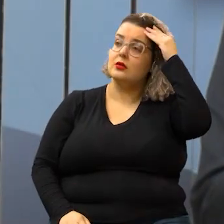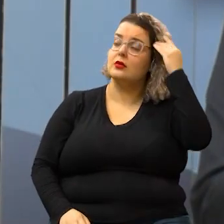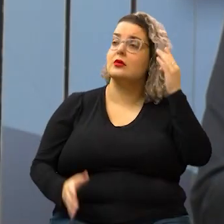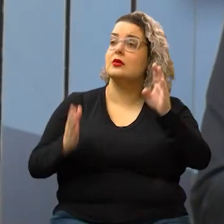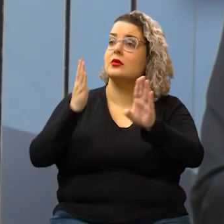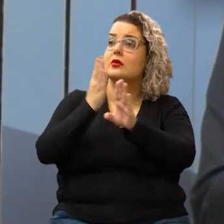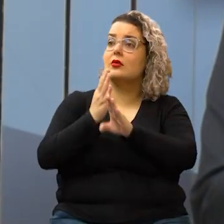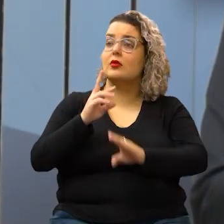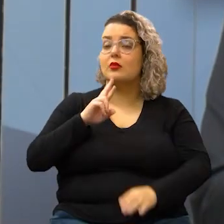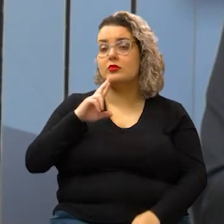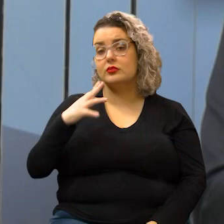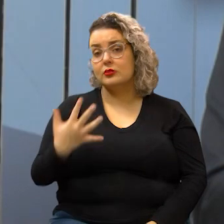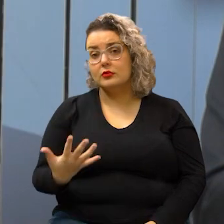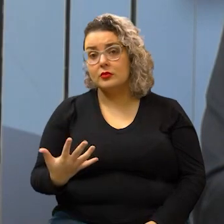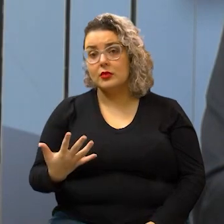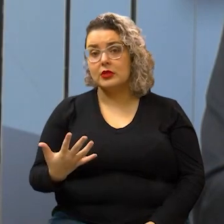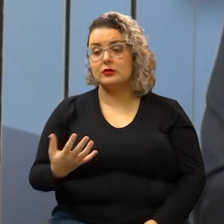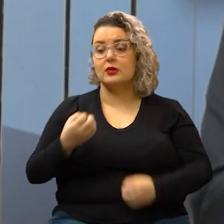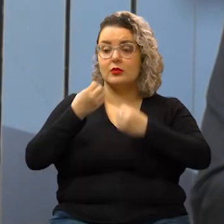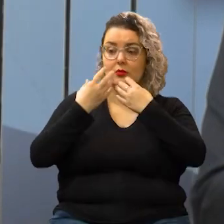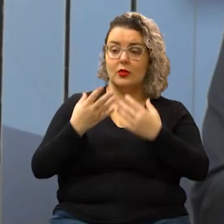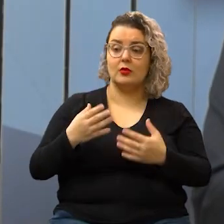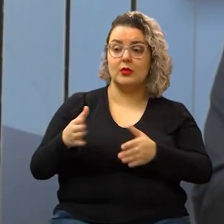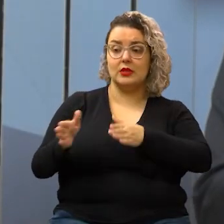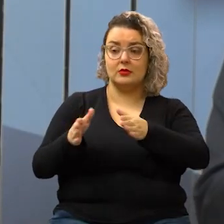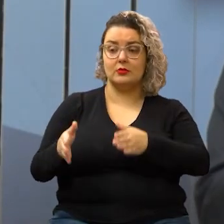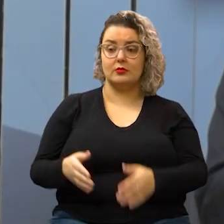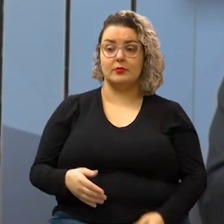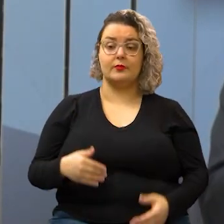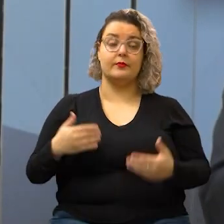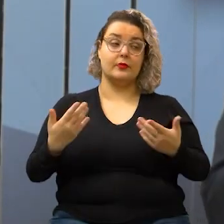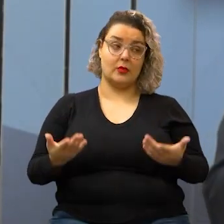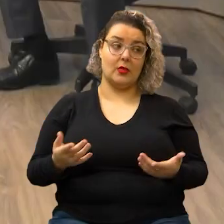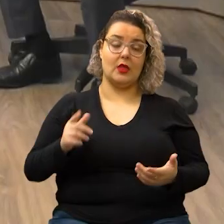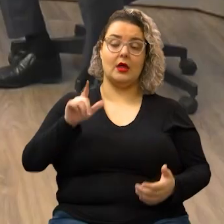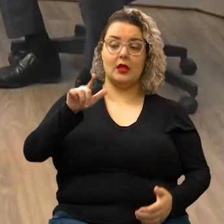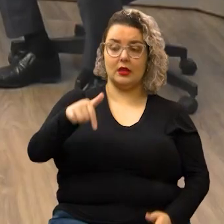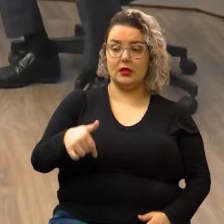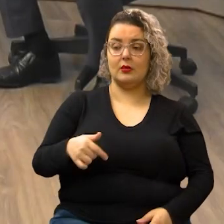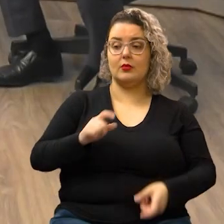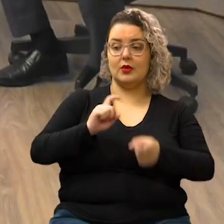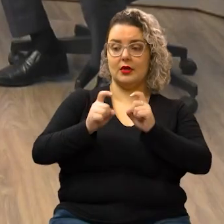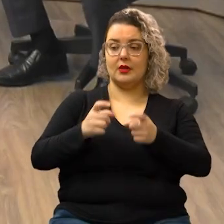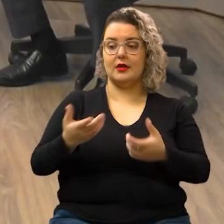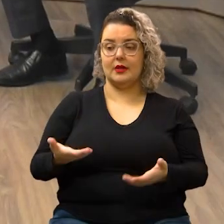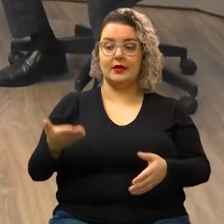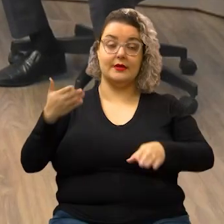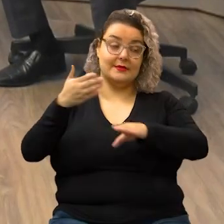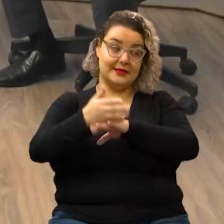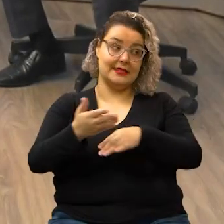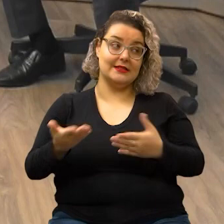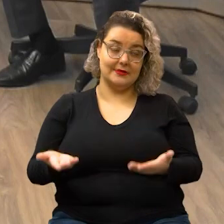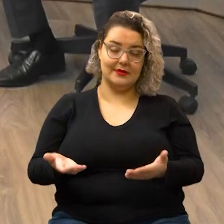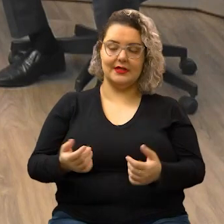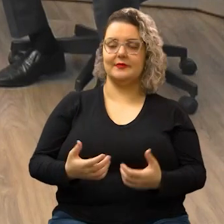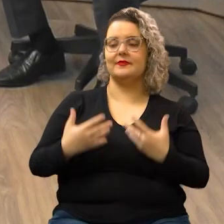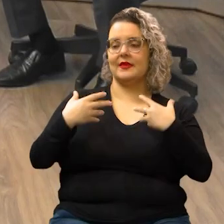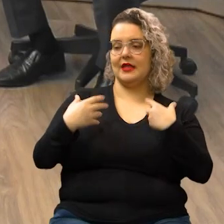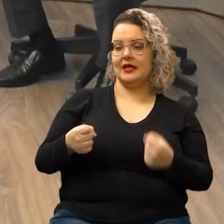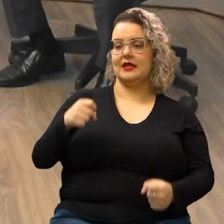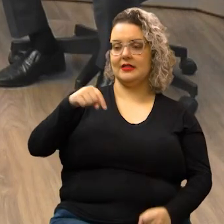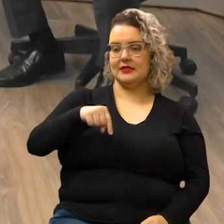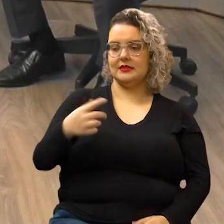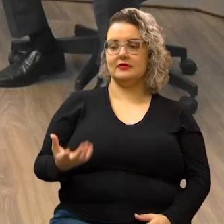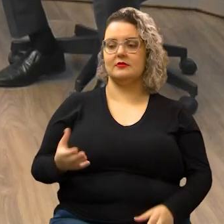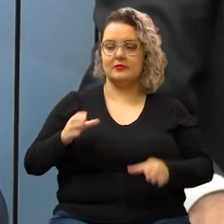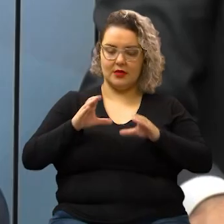saída para essa situação. Aliás, doutor, depois daquela reunião que eu participei, eu recebi aqui